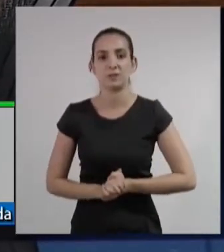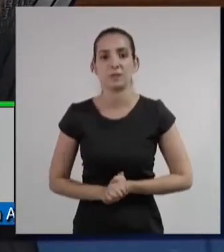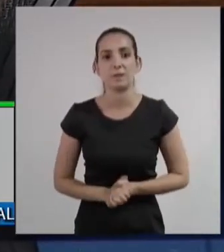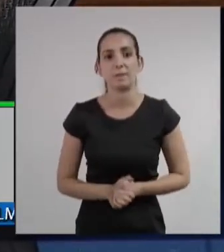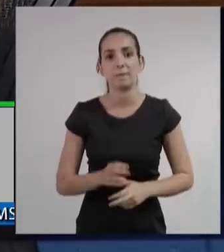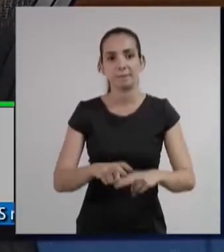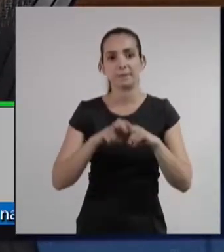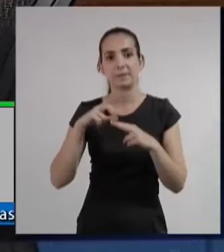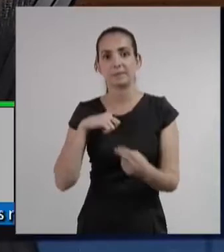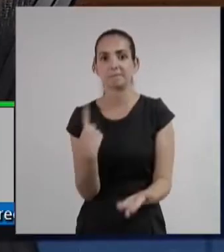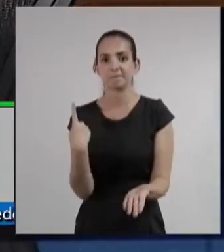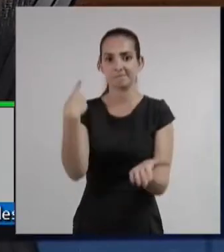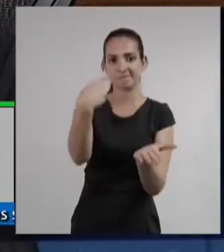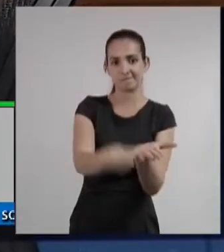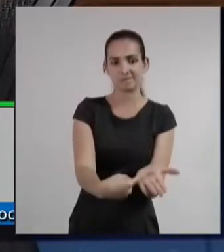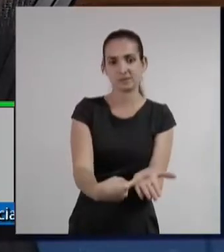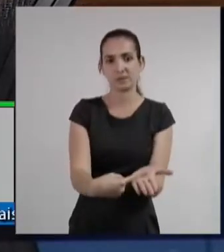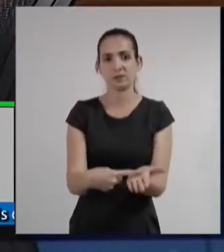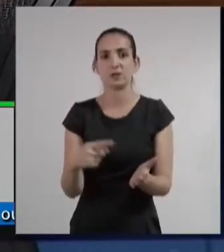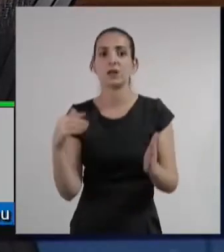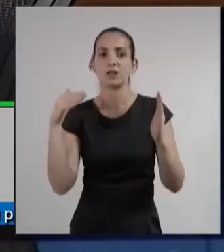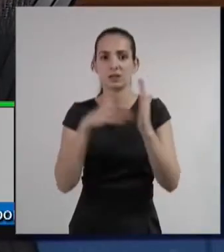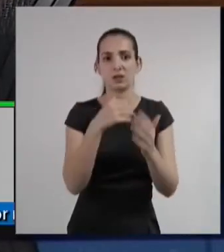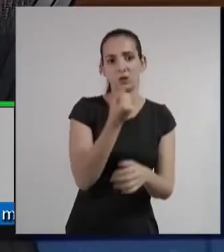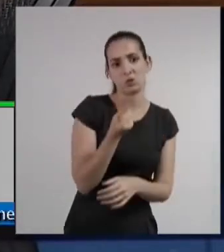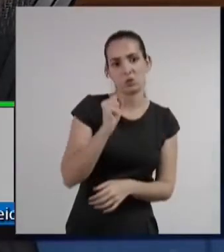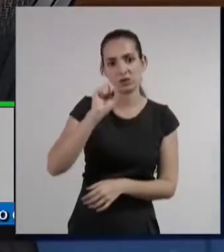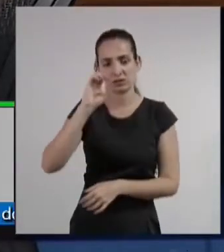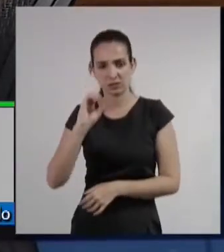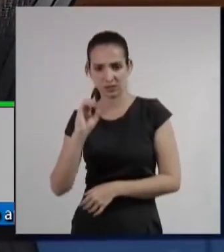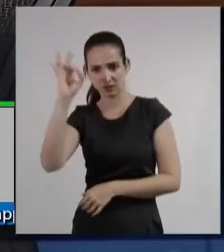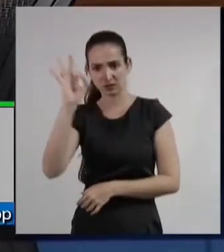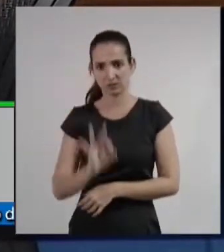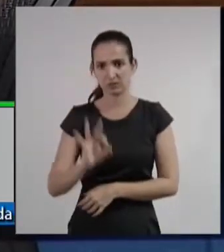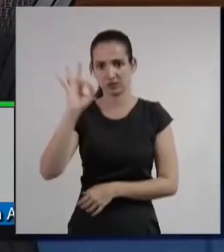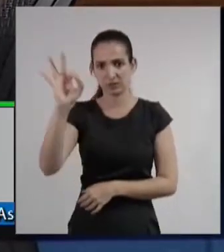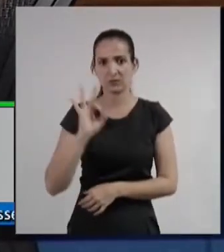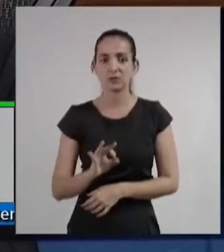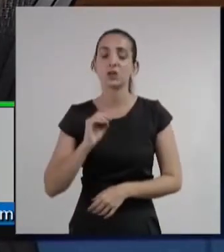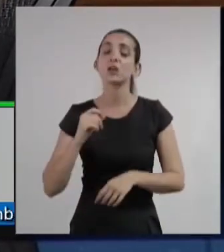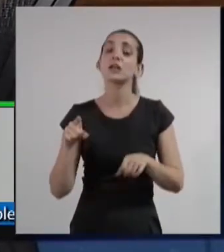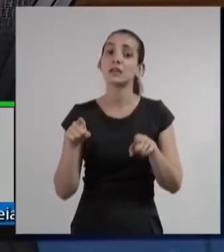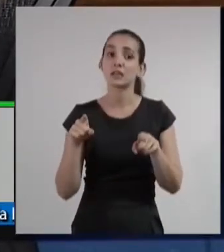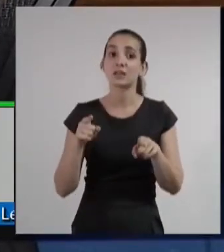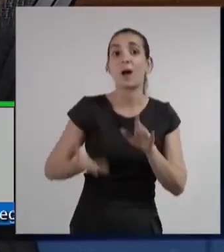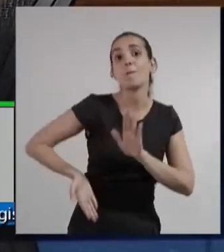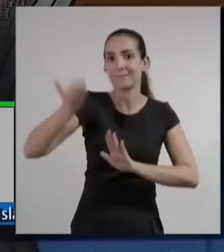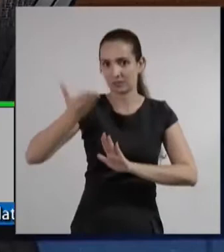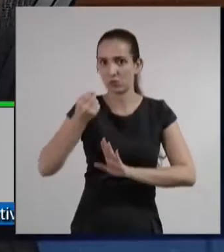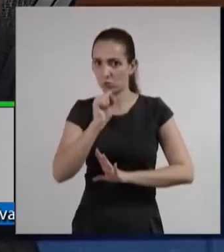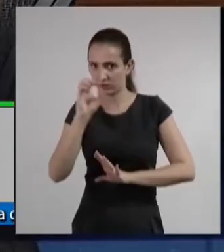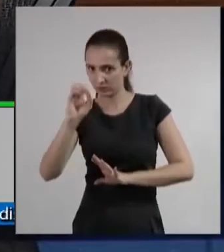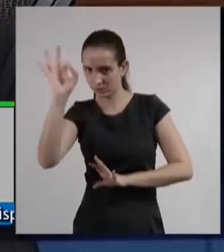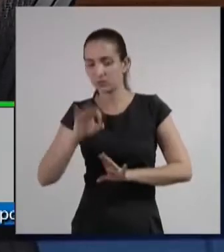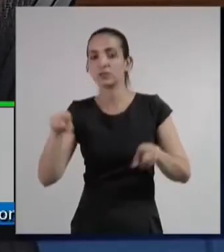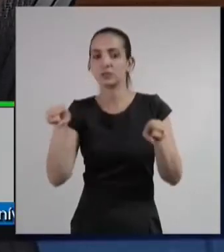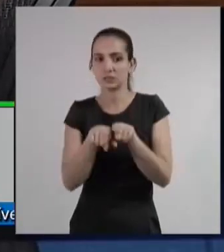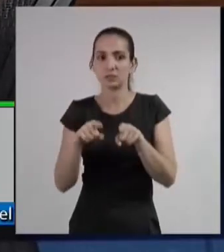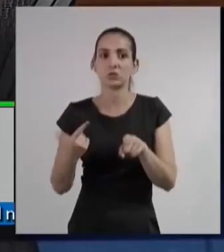ficou acordado que de 70% passa para 80%. E num outro artigo do projeto, 5B, se não me